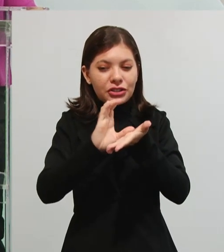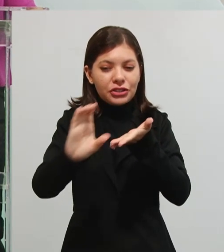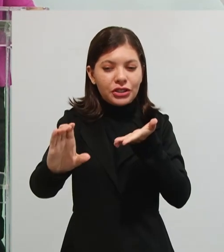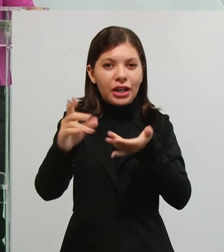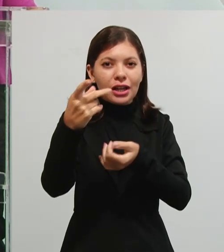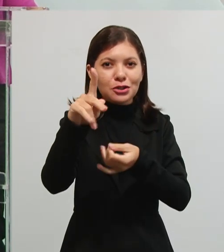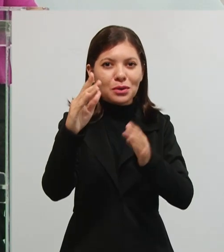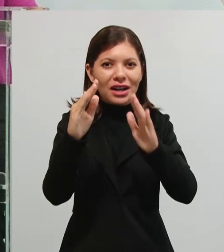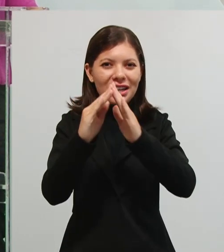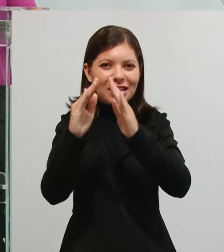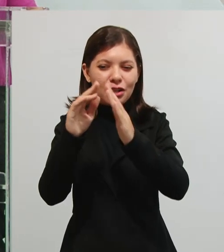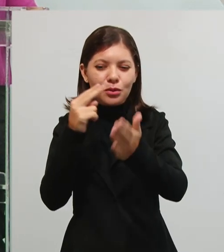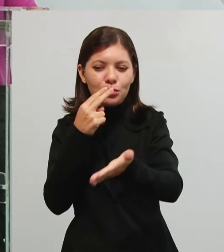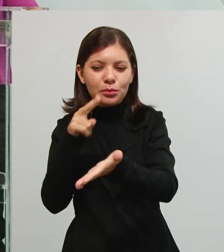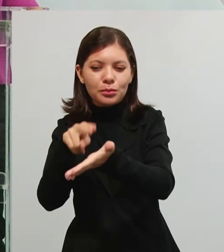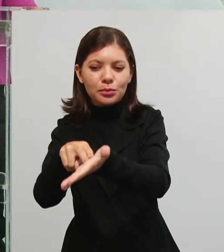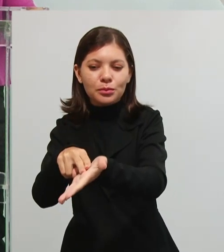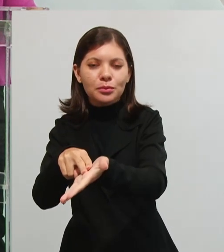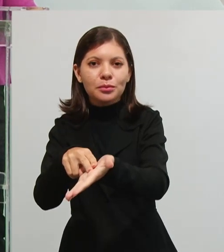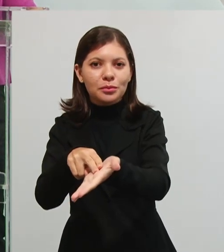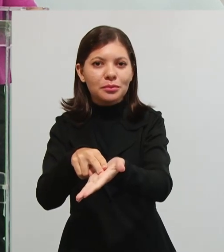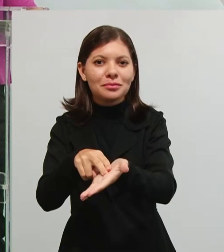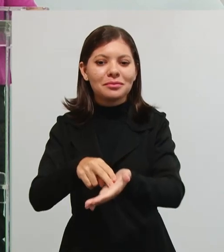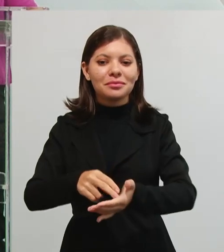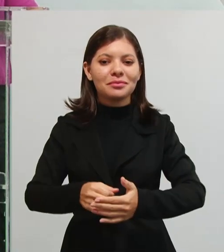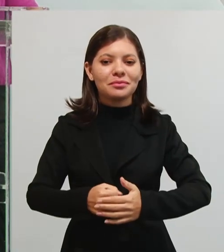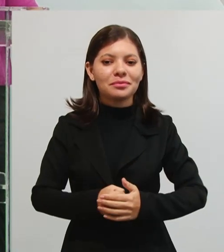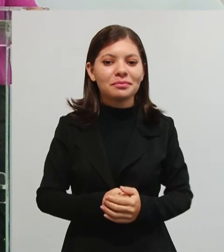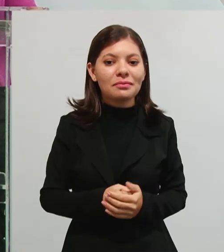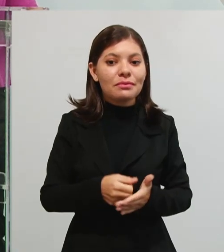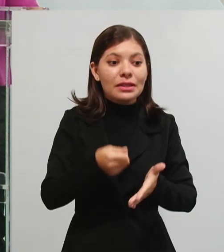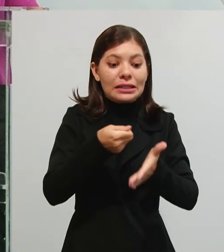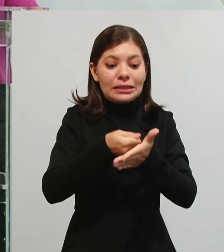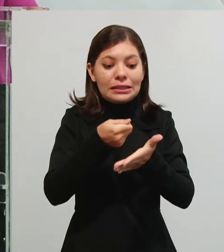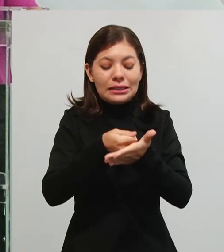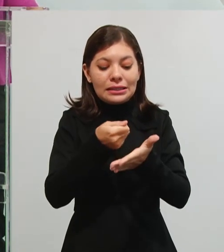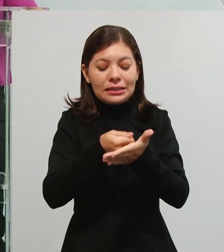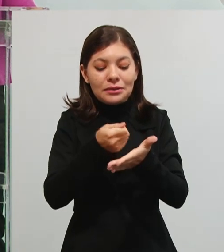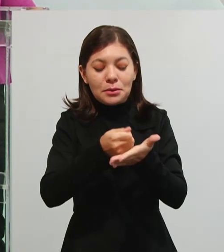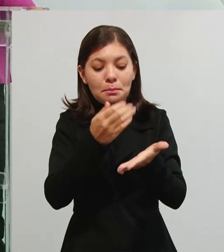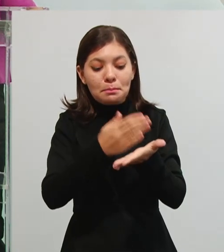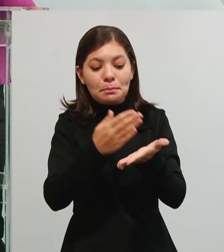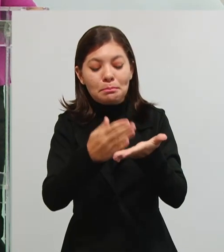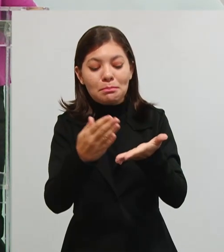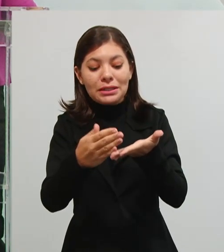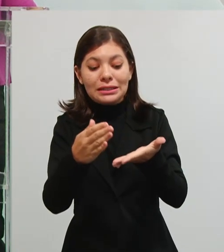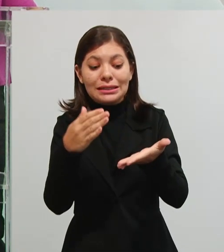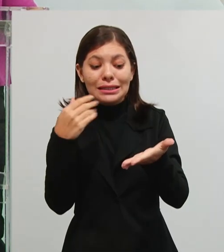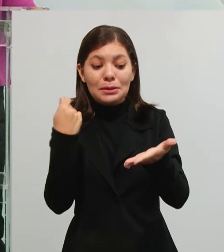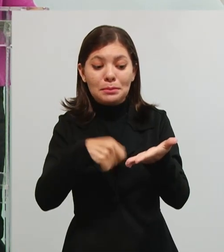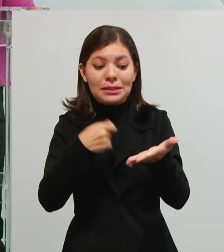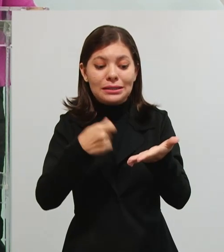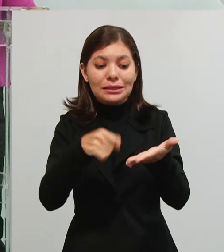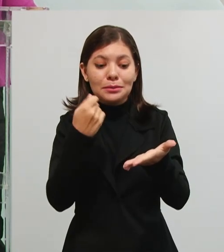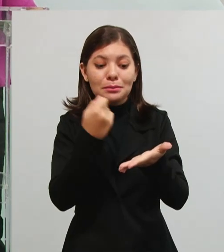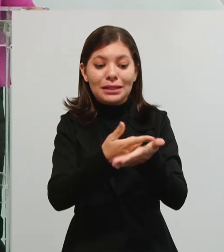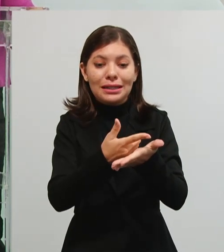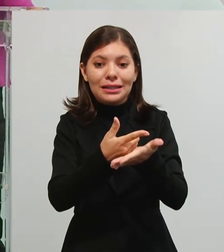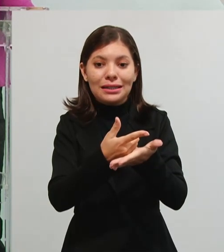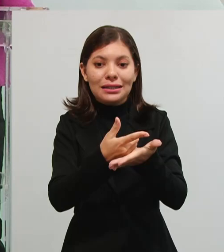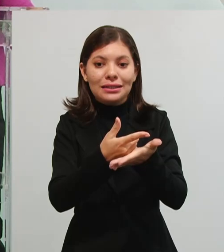casa ou na casa de quem você conhece, né? Que está devendo ali alguma parcela e chega aquela cartinha lá do